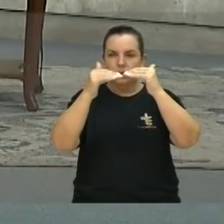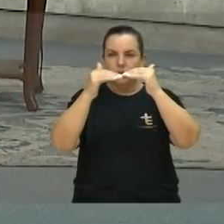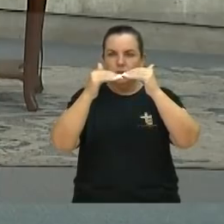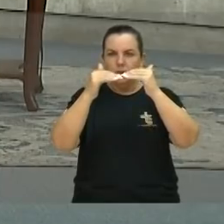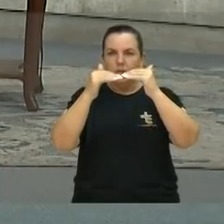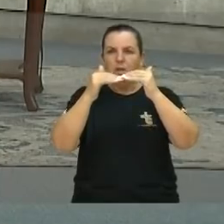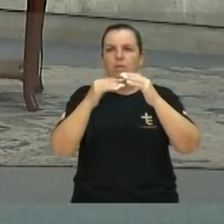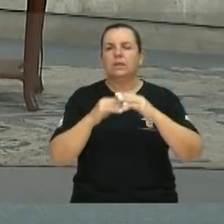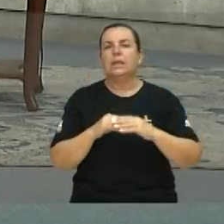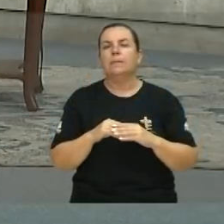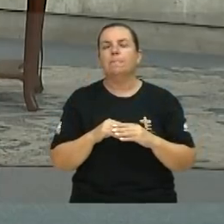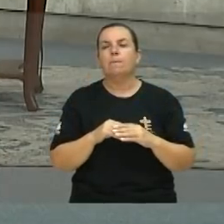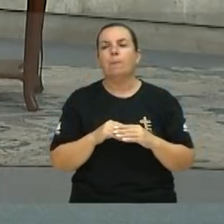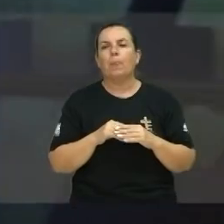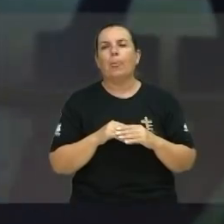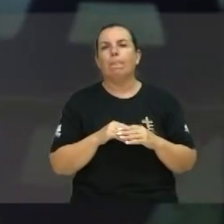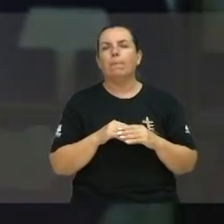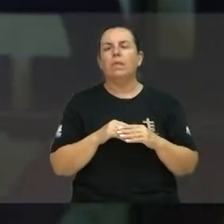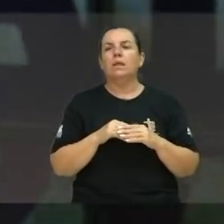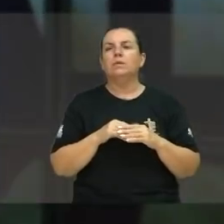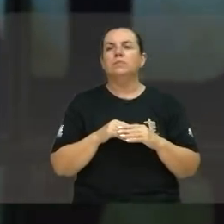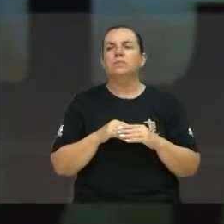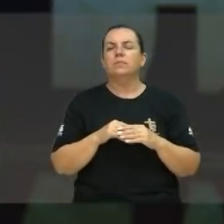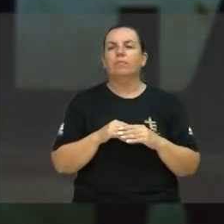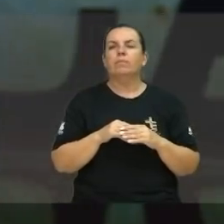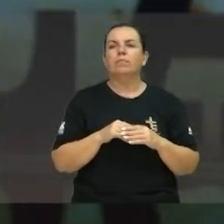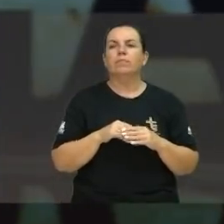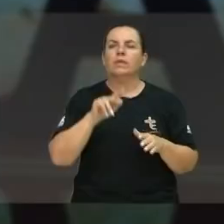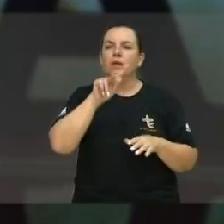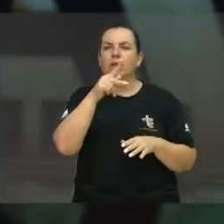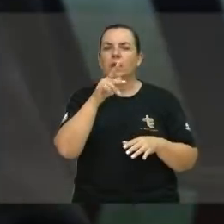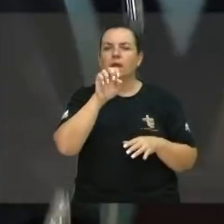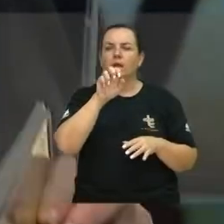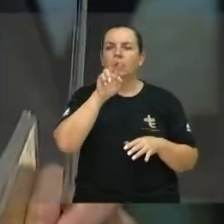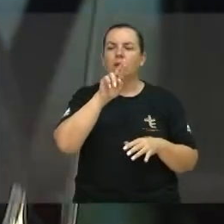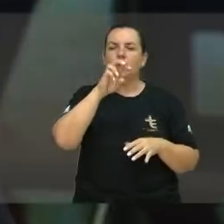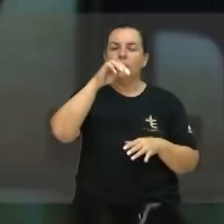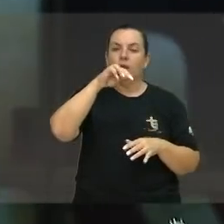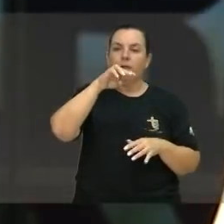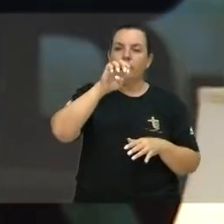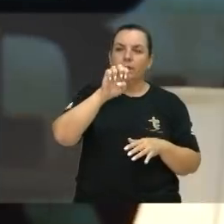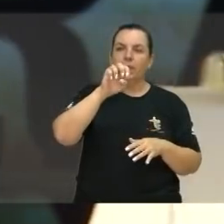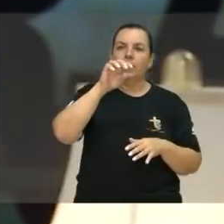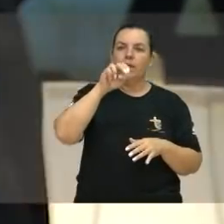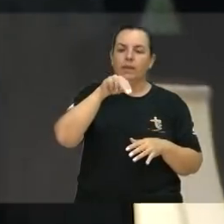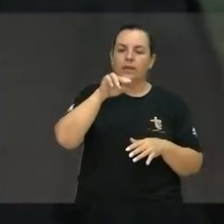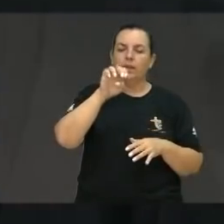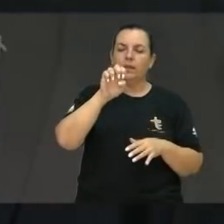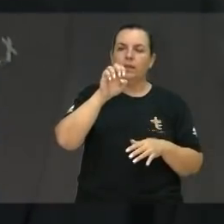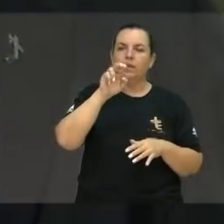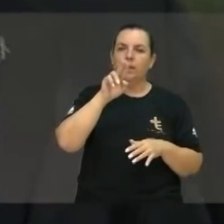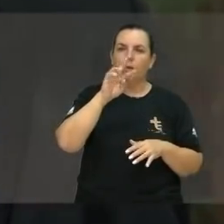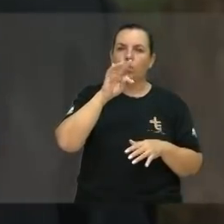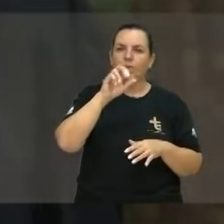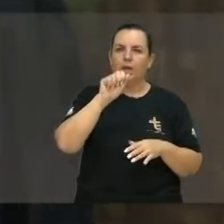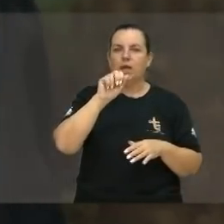interpretar hermeneuta o hermeneuta é o intérprete é para interpretar